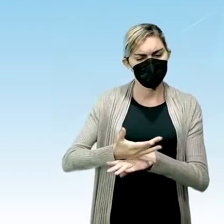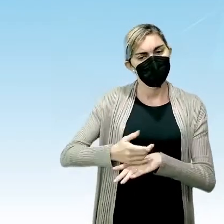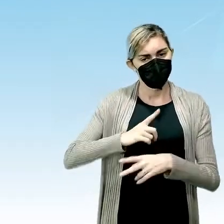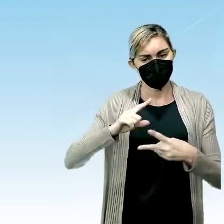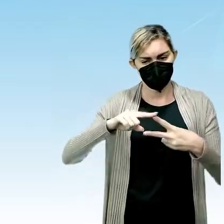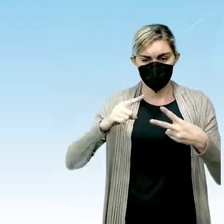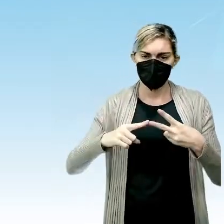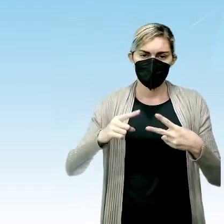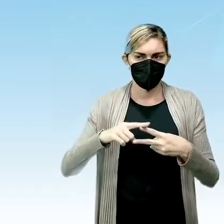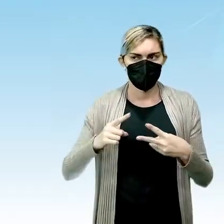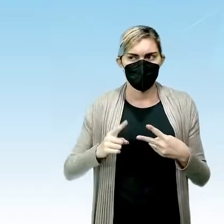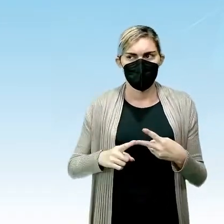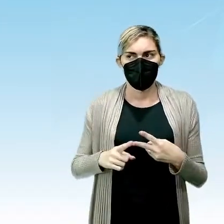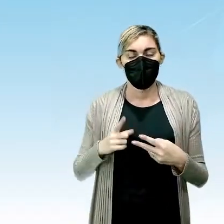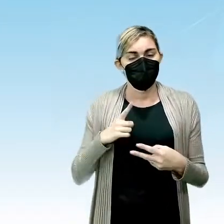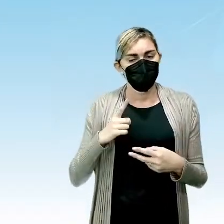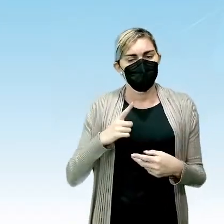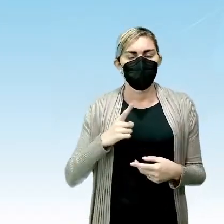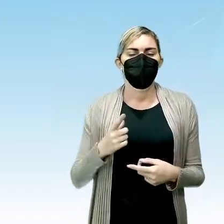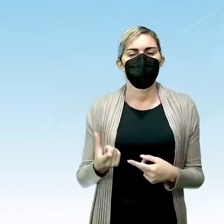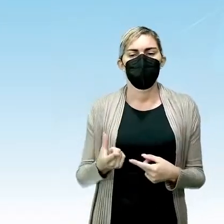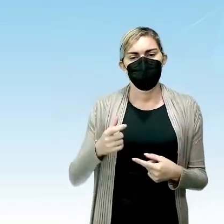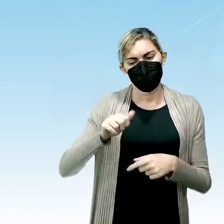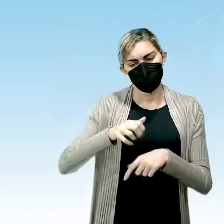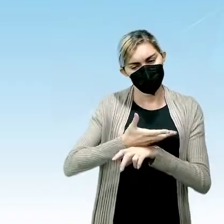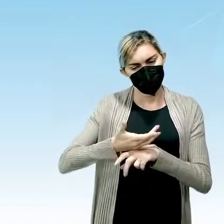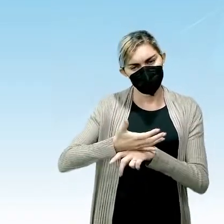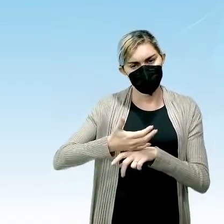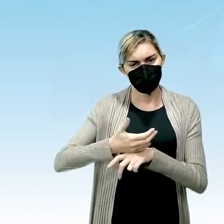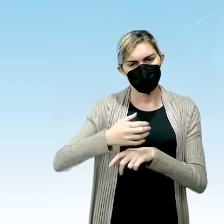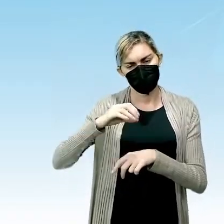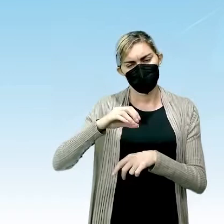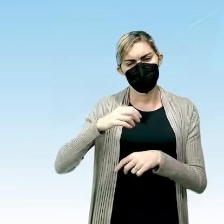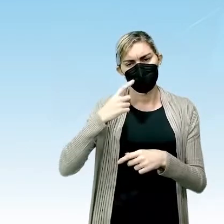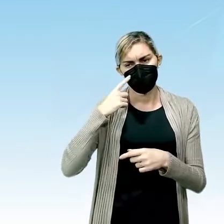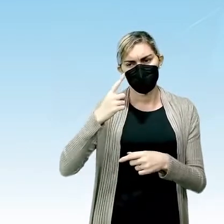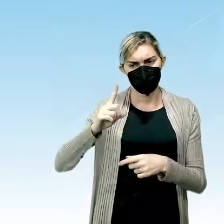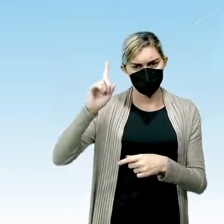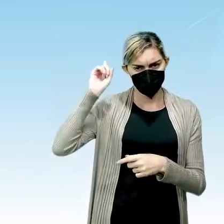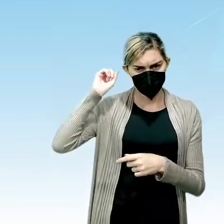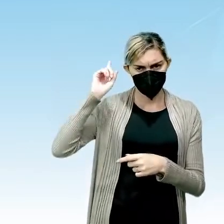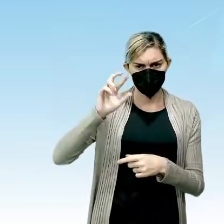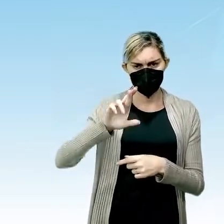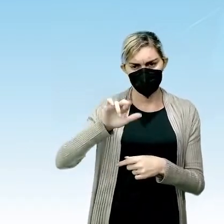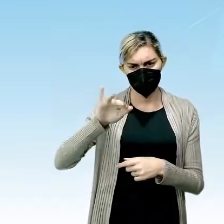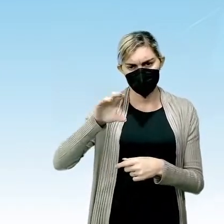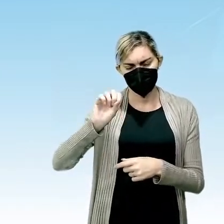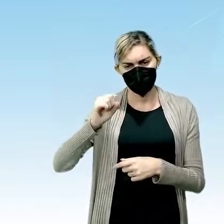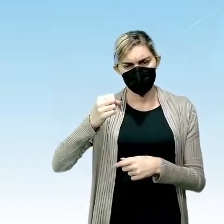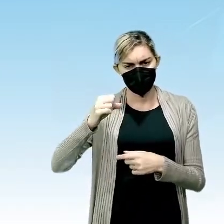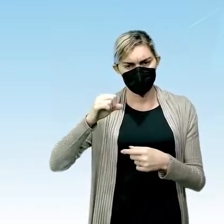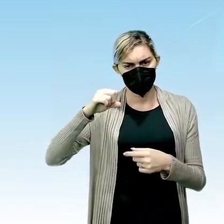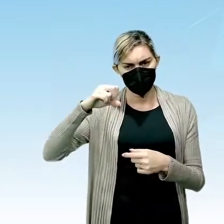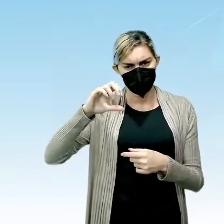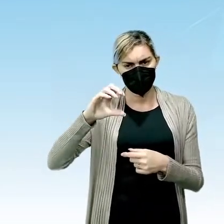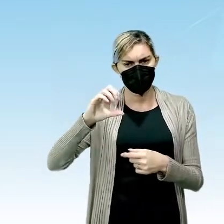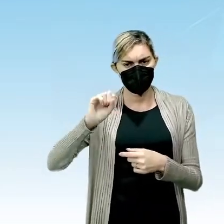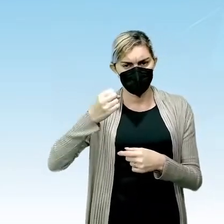galera. A gente tem o ácido desoxirribonucleico, que é o DNA, e o